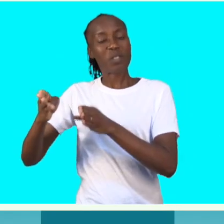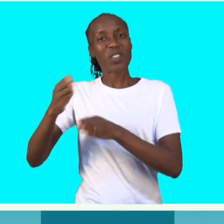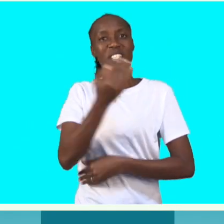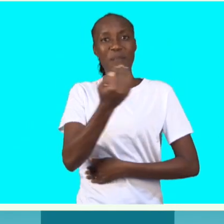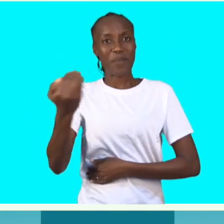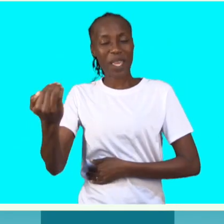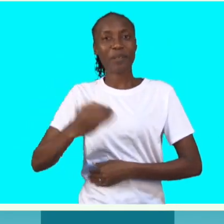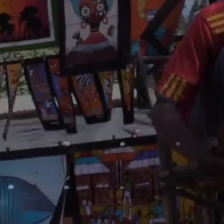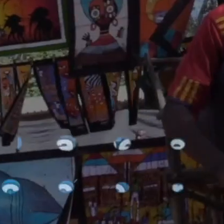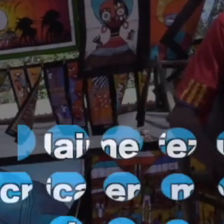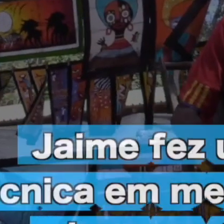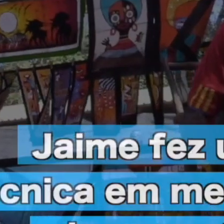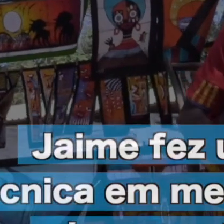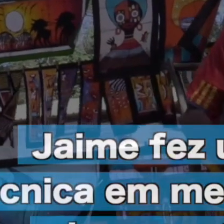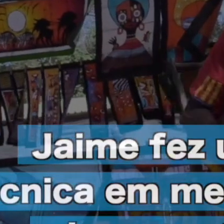outros que ainda estão tão pequenos.